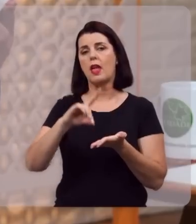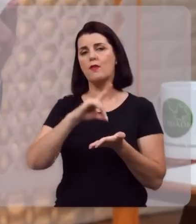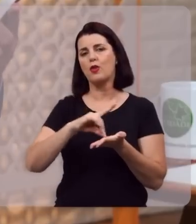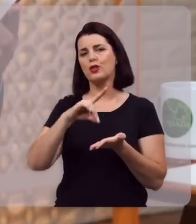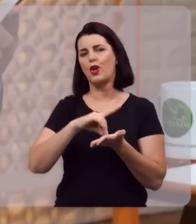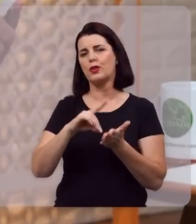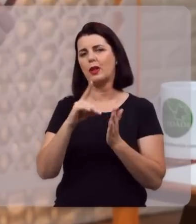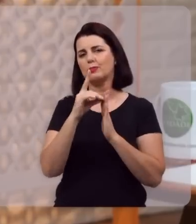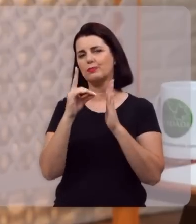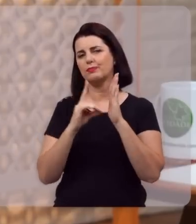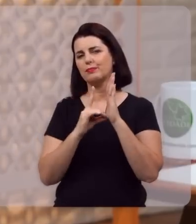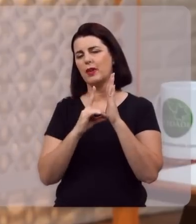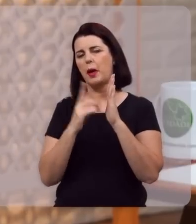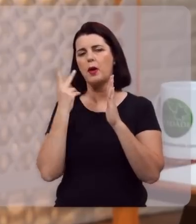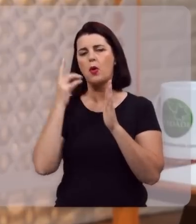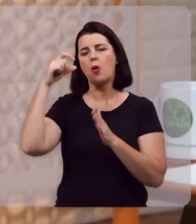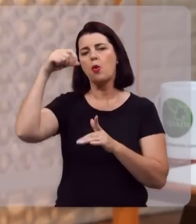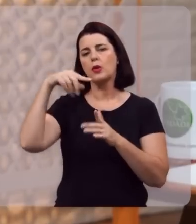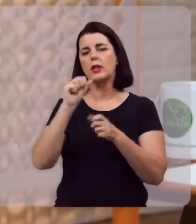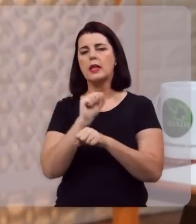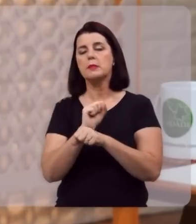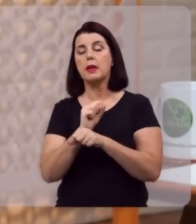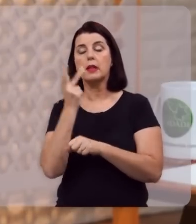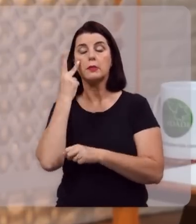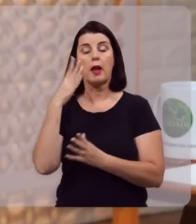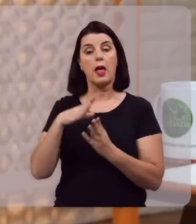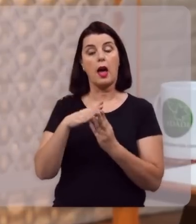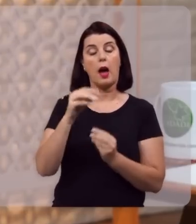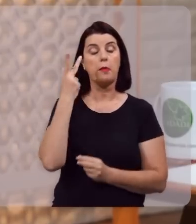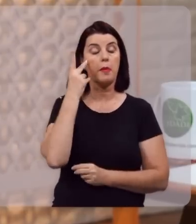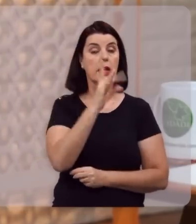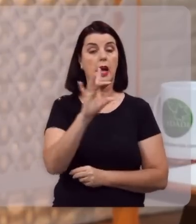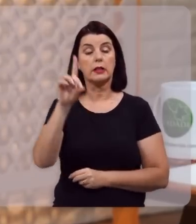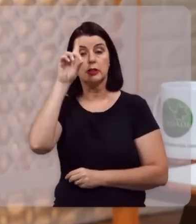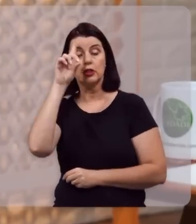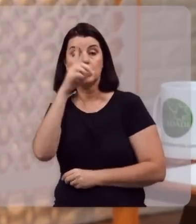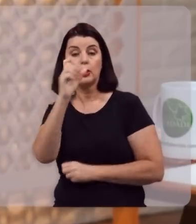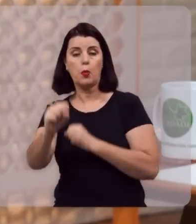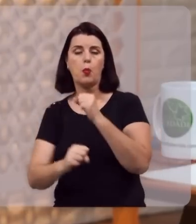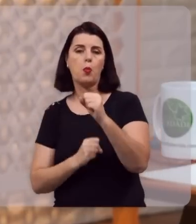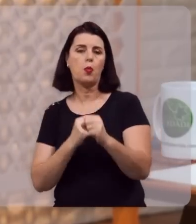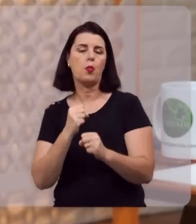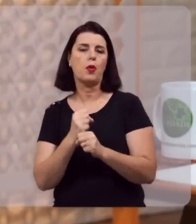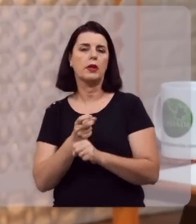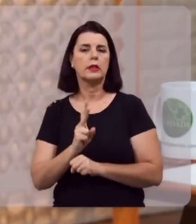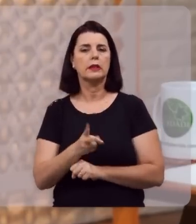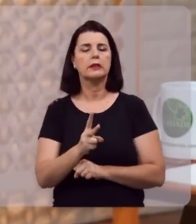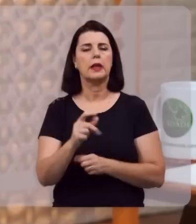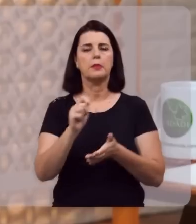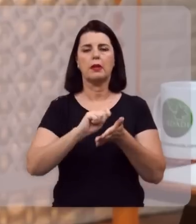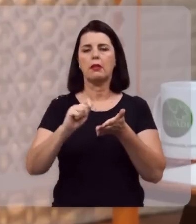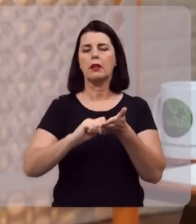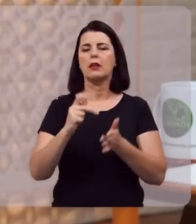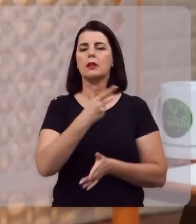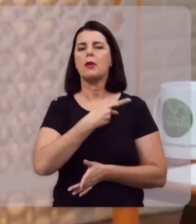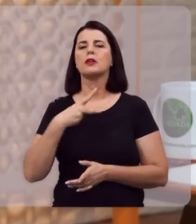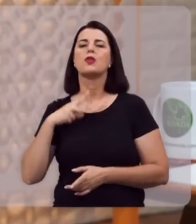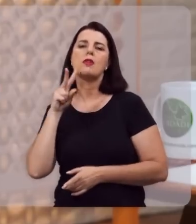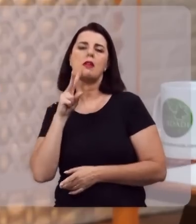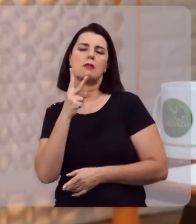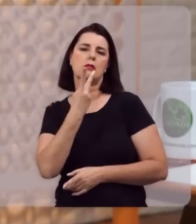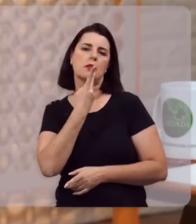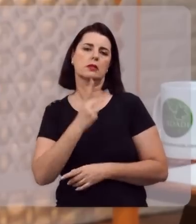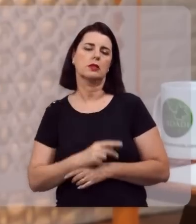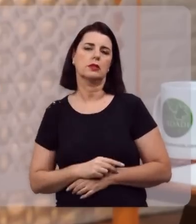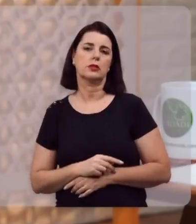devocionário, Gotas de Esperança para a Alma, reflexões escritas para cada dia do seu ano, todas elas pelo reverendo Hernandes